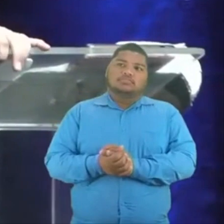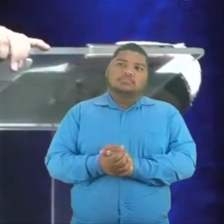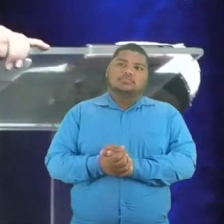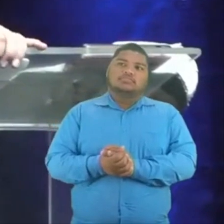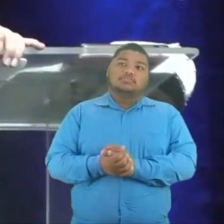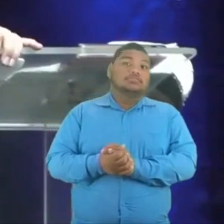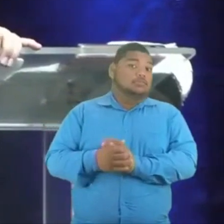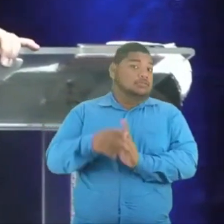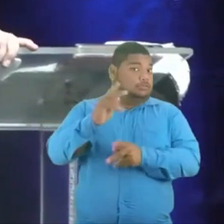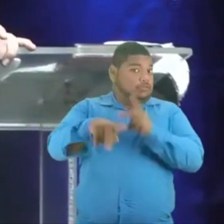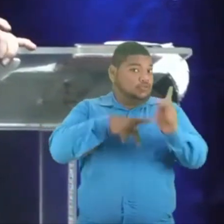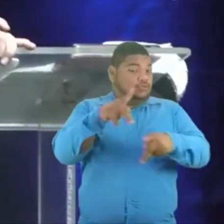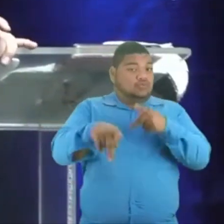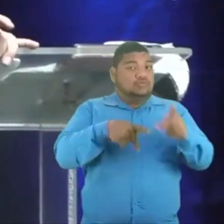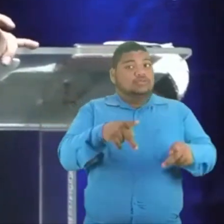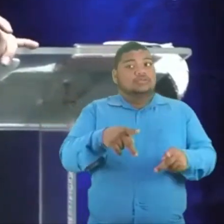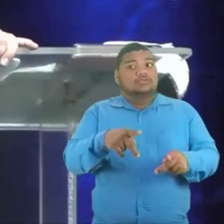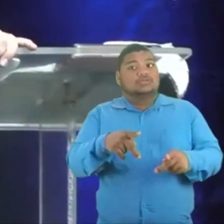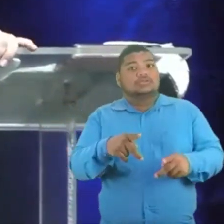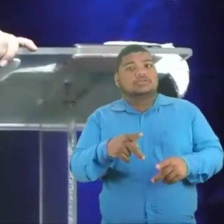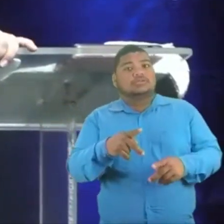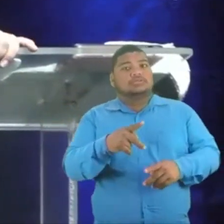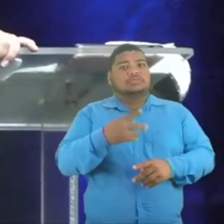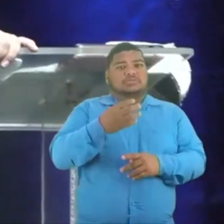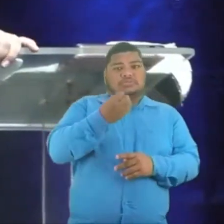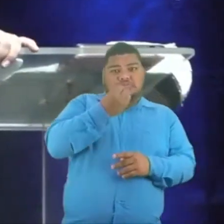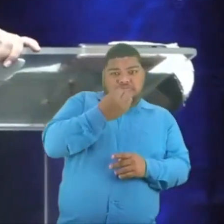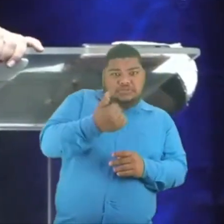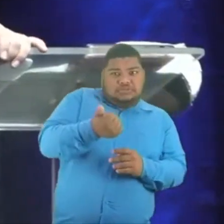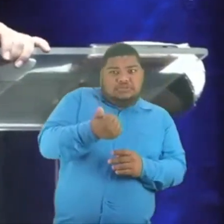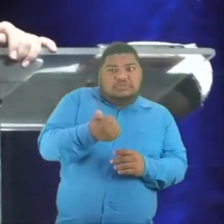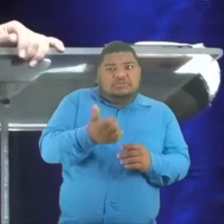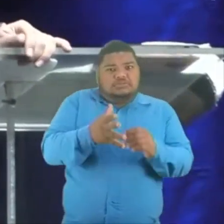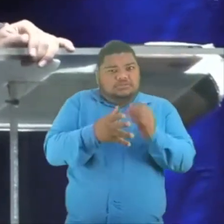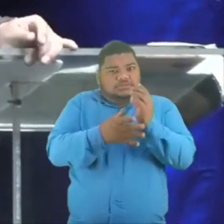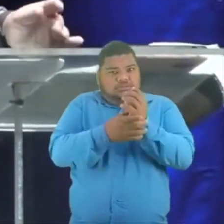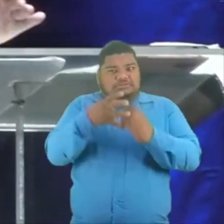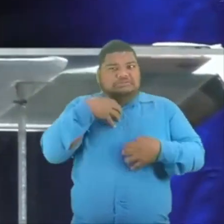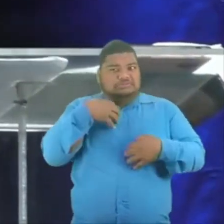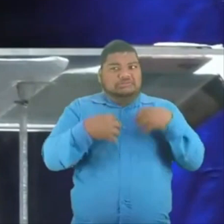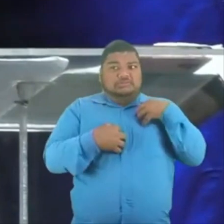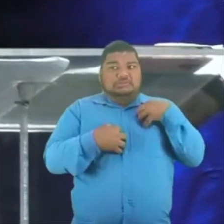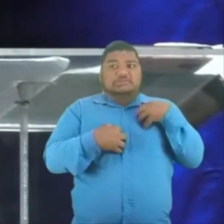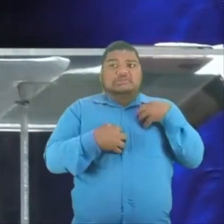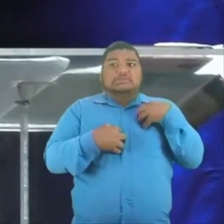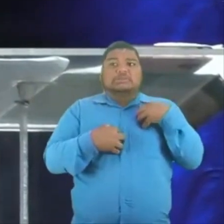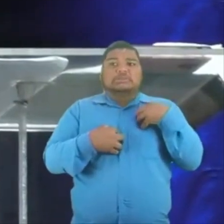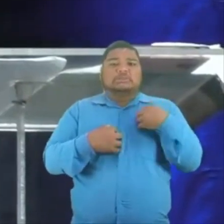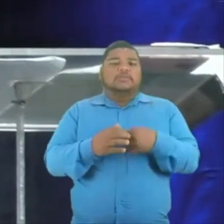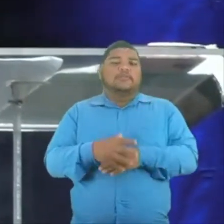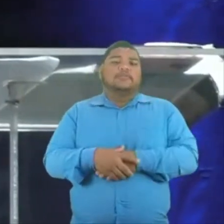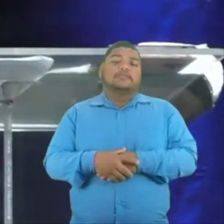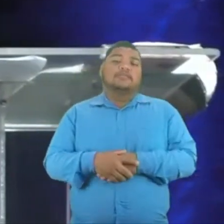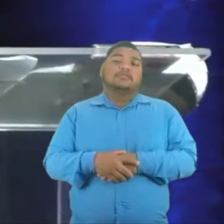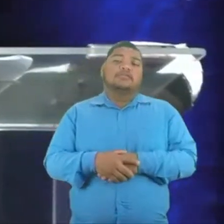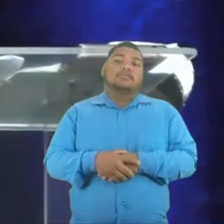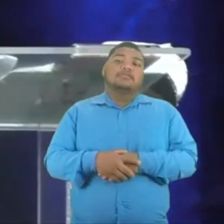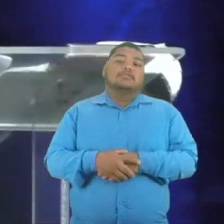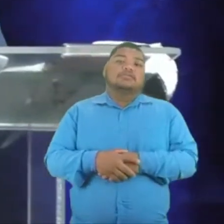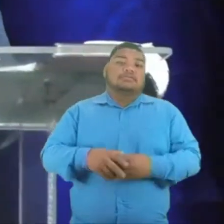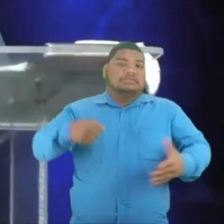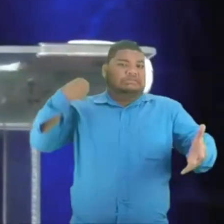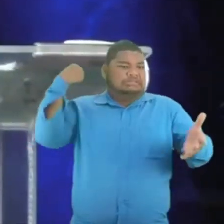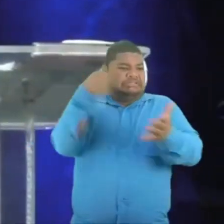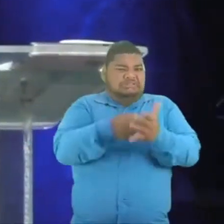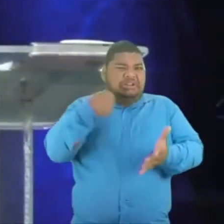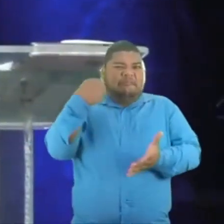Nas pessoas? Nos seus bens materiais? Na sua vida luxuosa? Não, é dar murro em